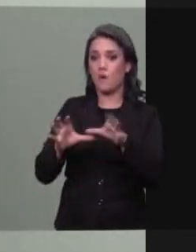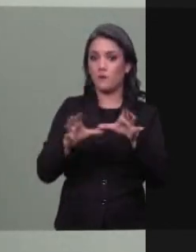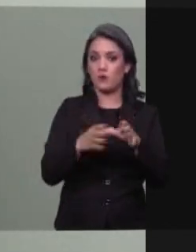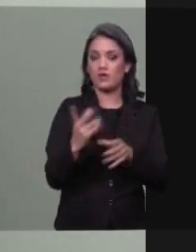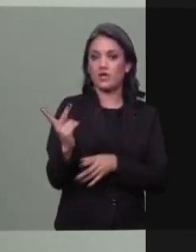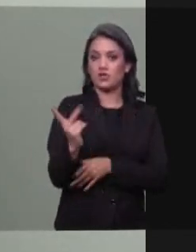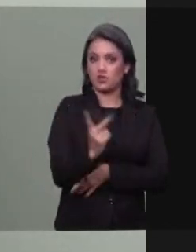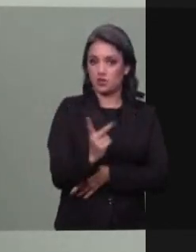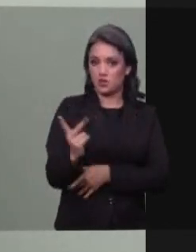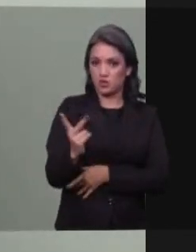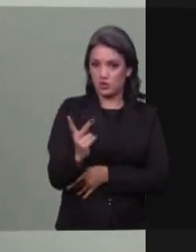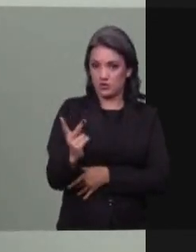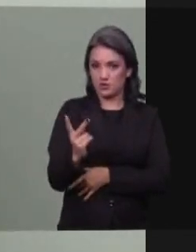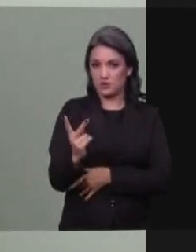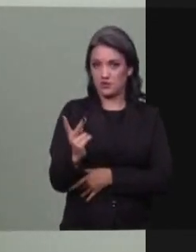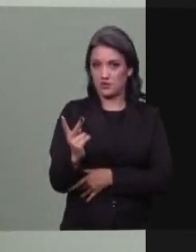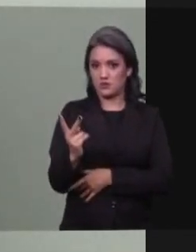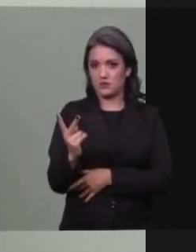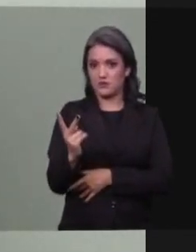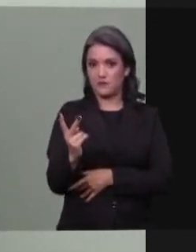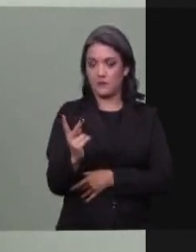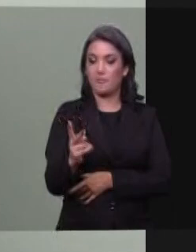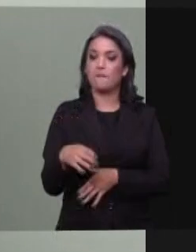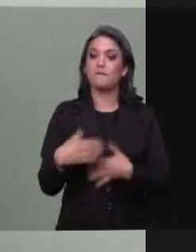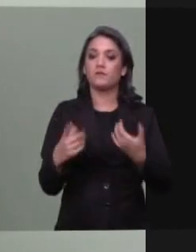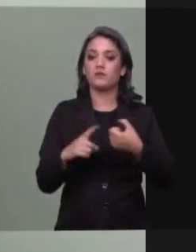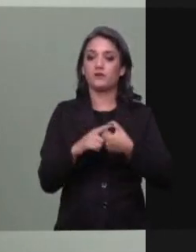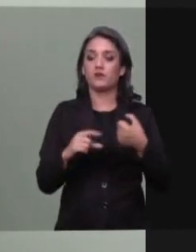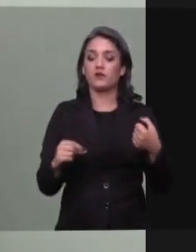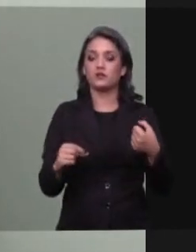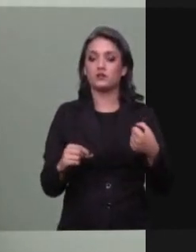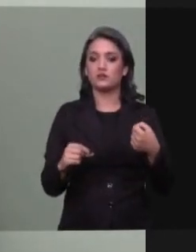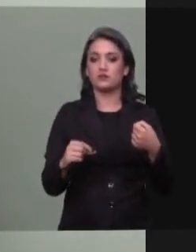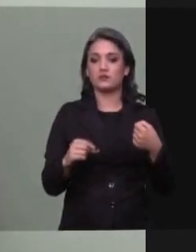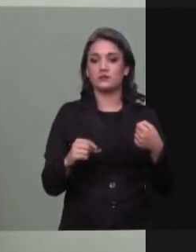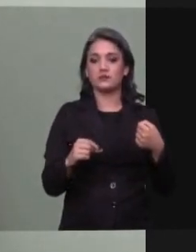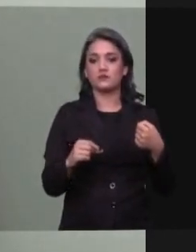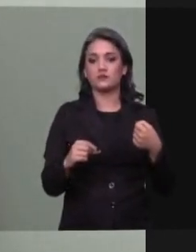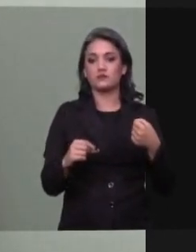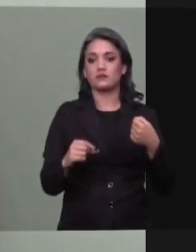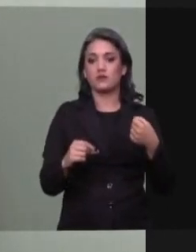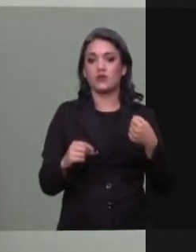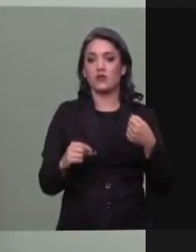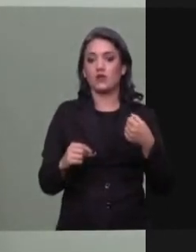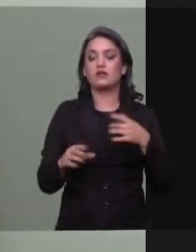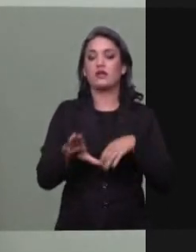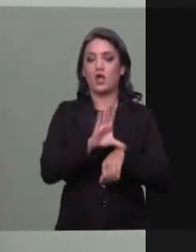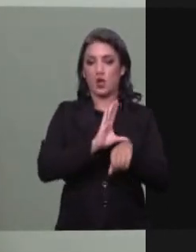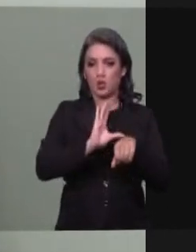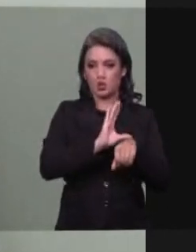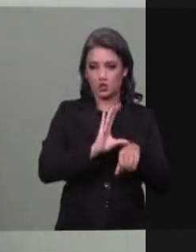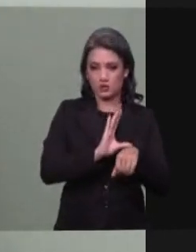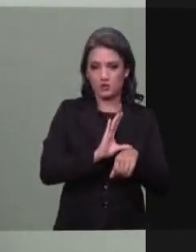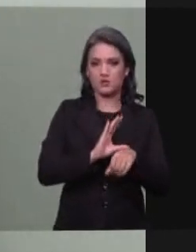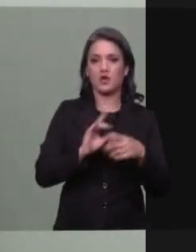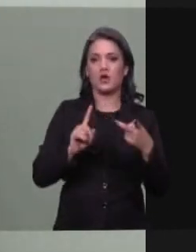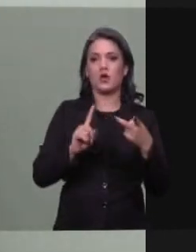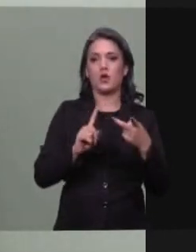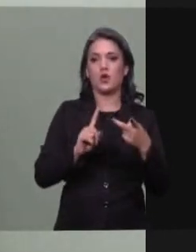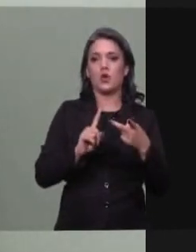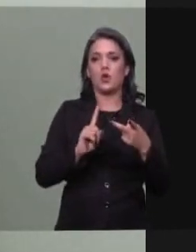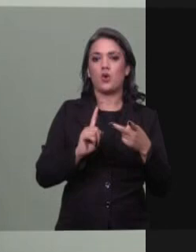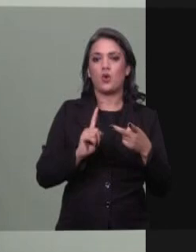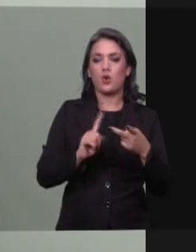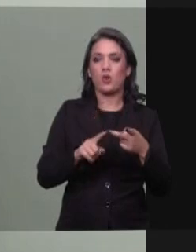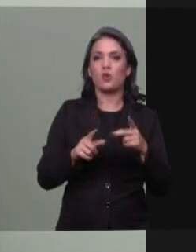de fundo e fecho de pasto. No artigo 3º, o regime constitucional e o regime jurídico e o regime